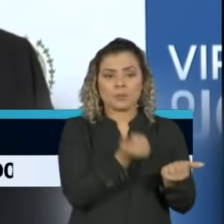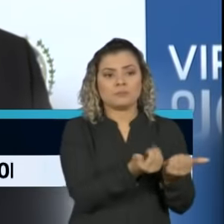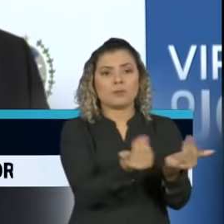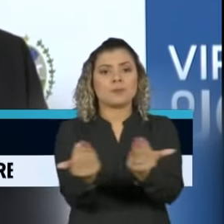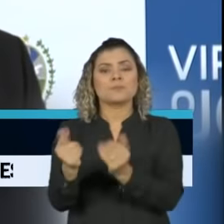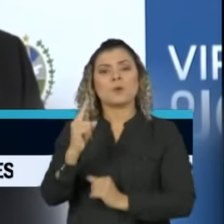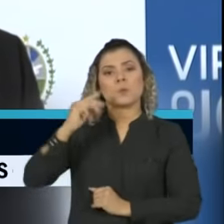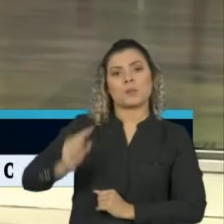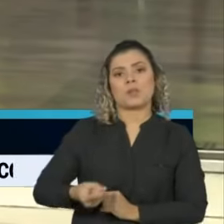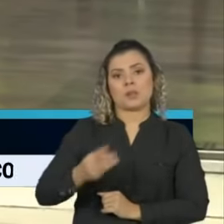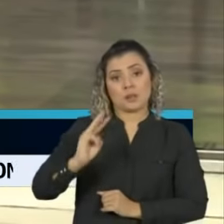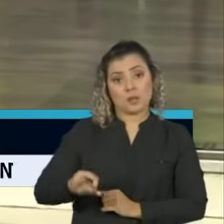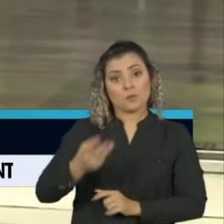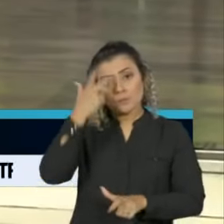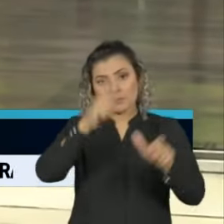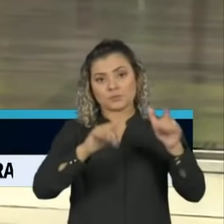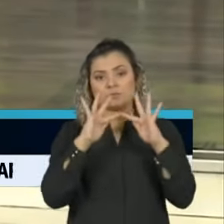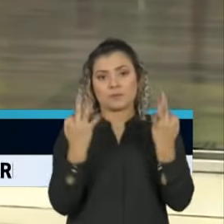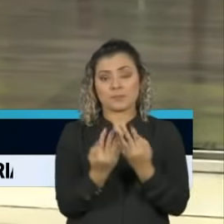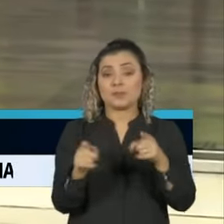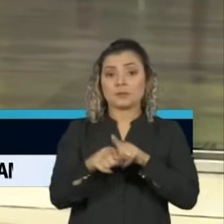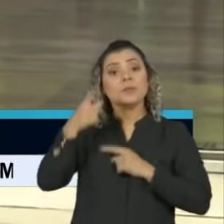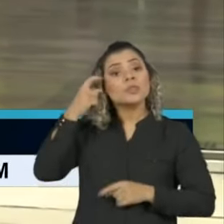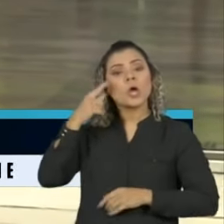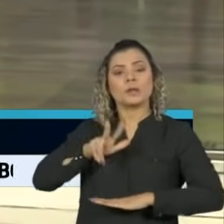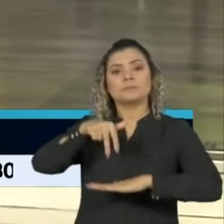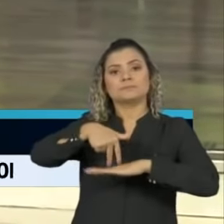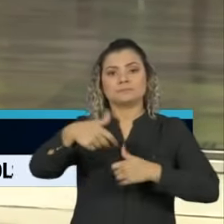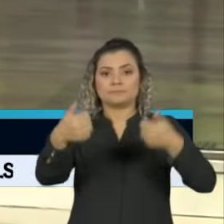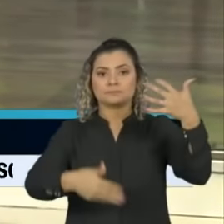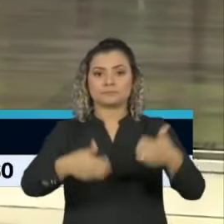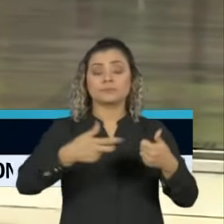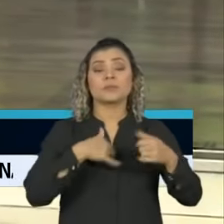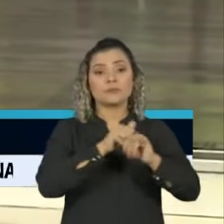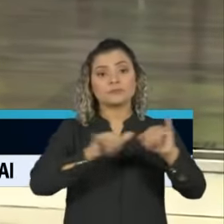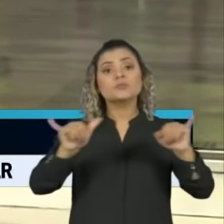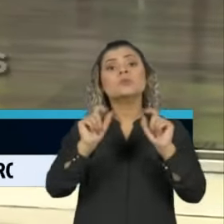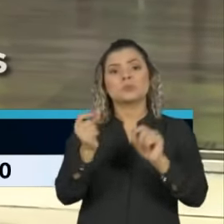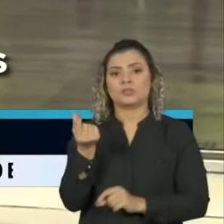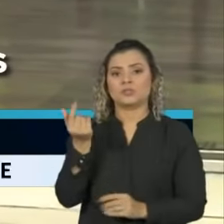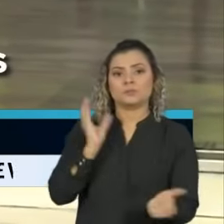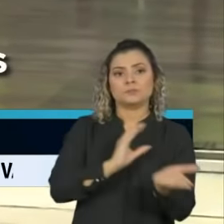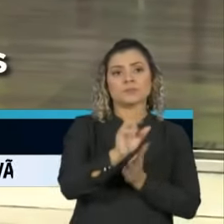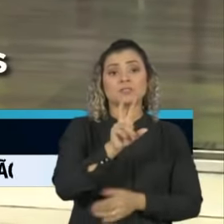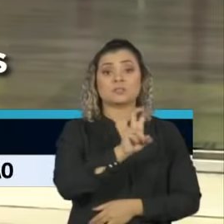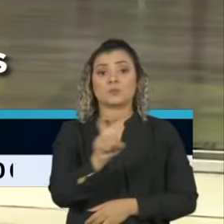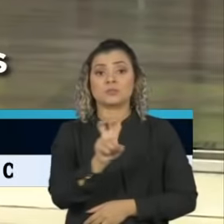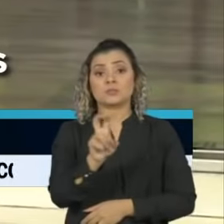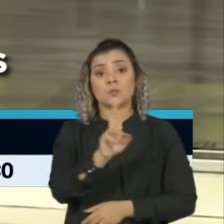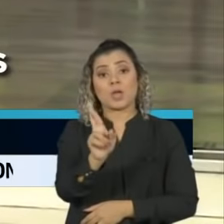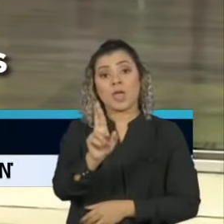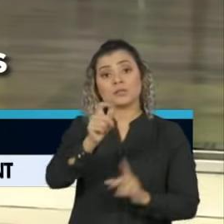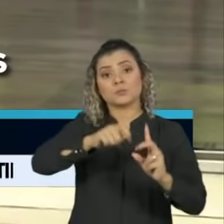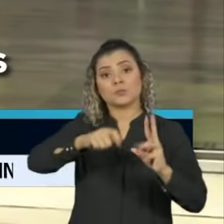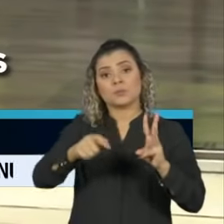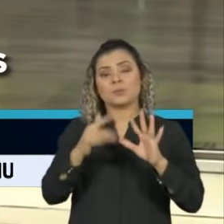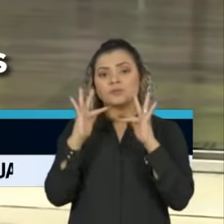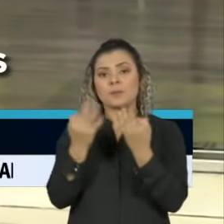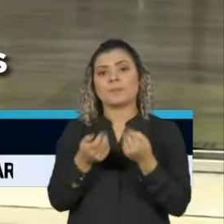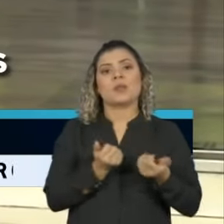de famílias cariocas. João Dória também se pronunciou depois da reunião. Anunciou que vai liberar, a partir de abril, R$ 55,00 por mês para a